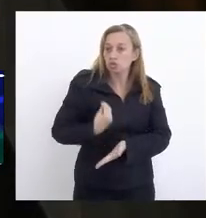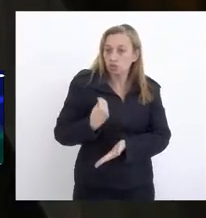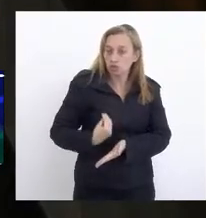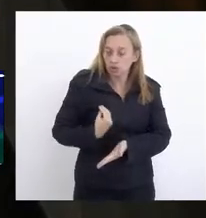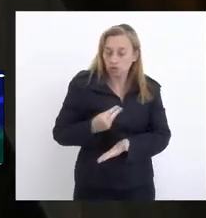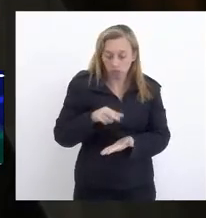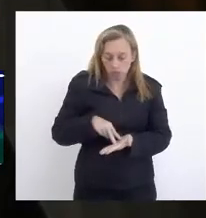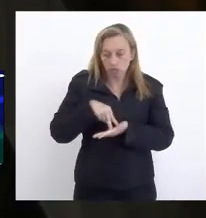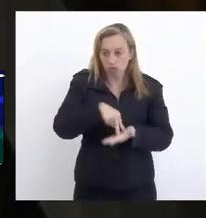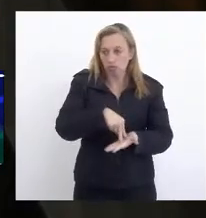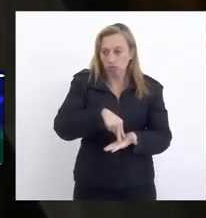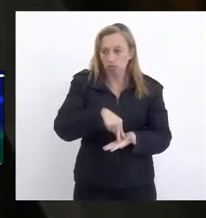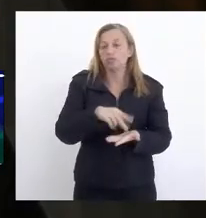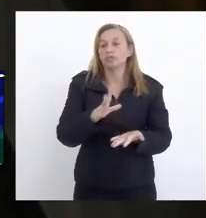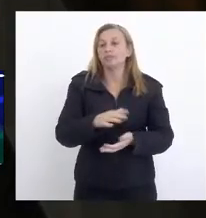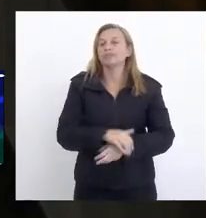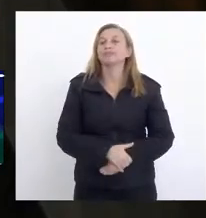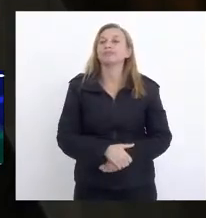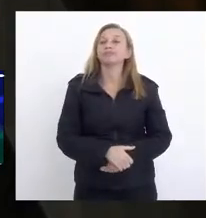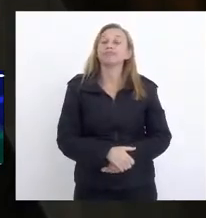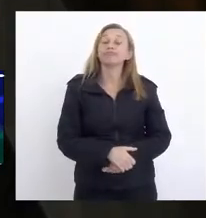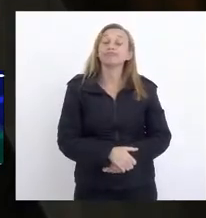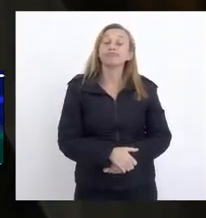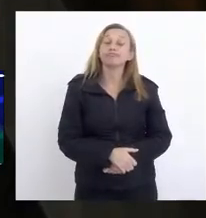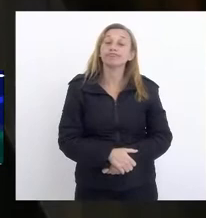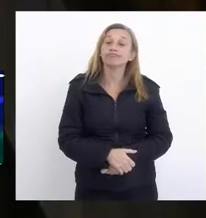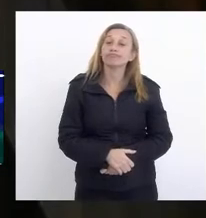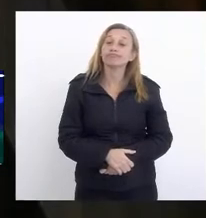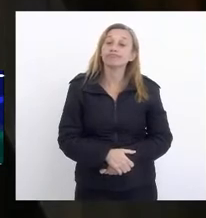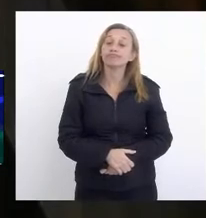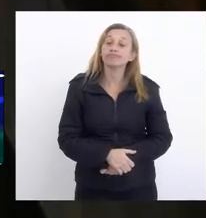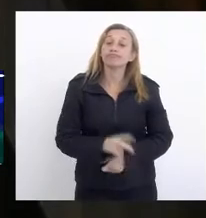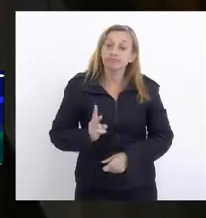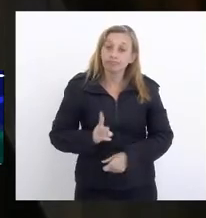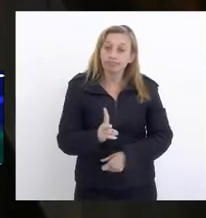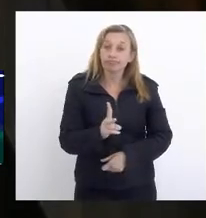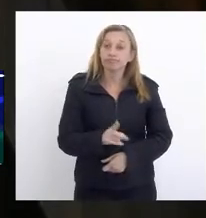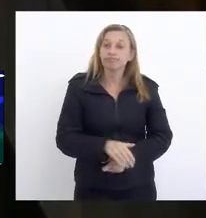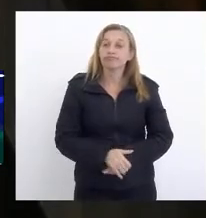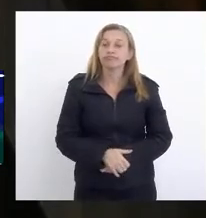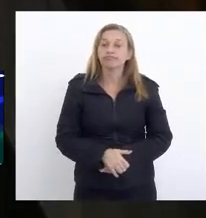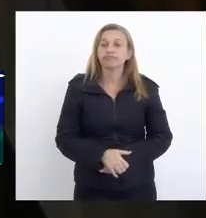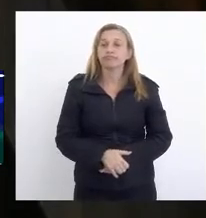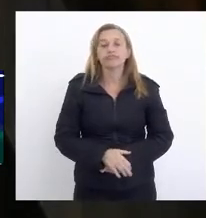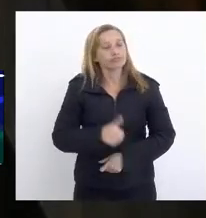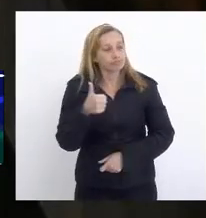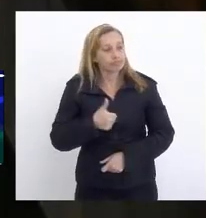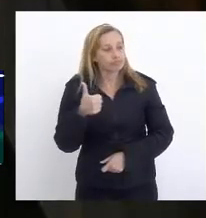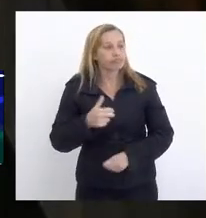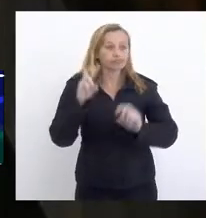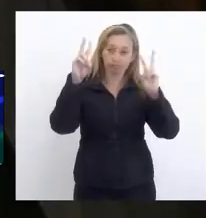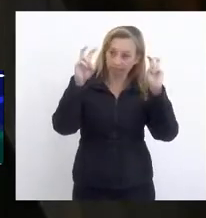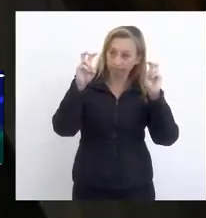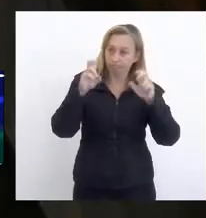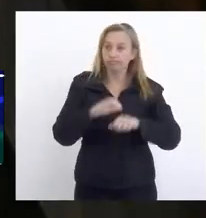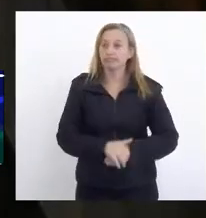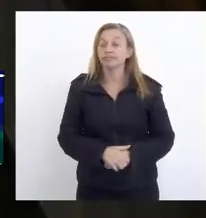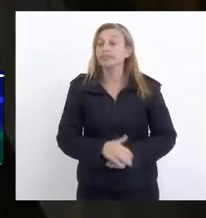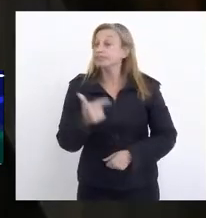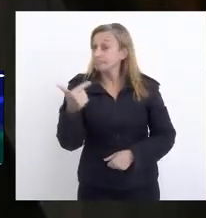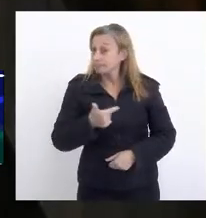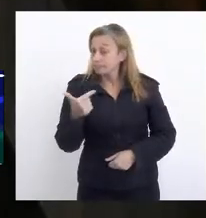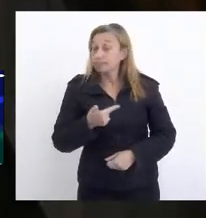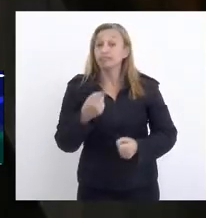pé. Vivo e de pé. E assim continuará. Essa é a primeira questão. Segunda,